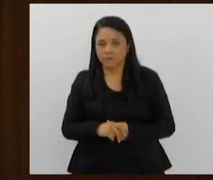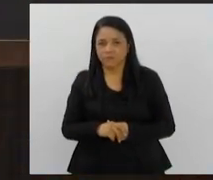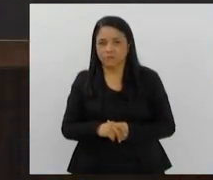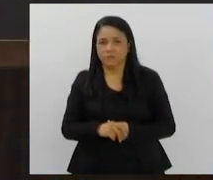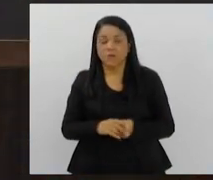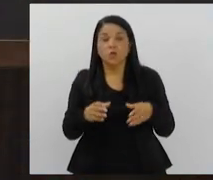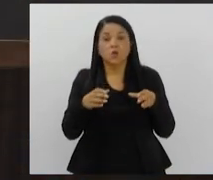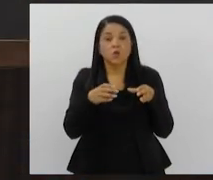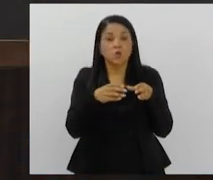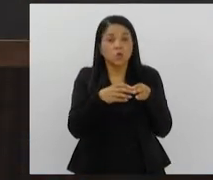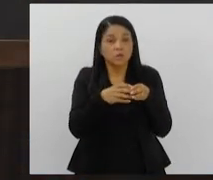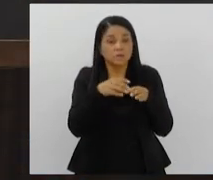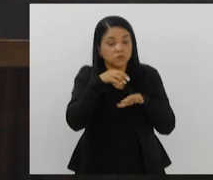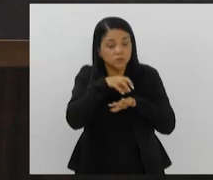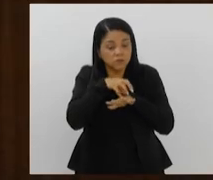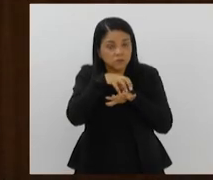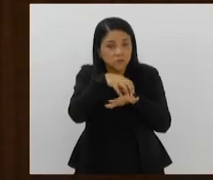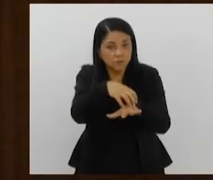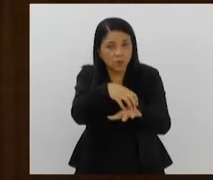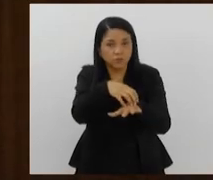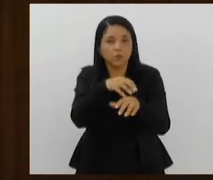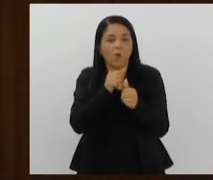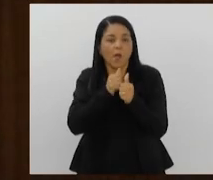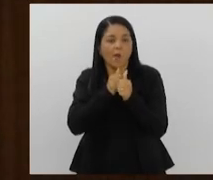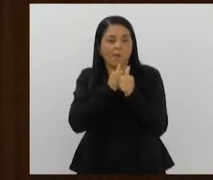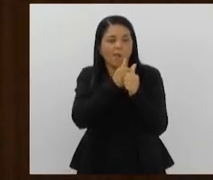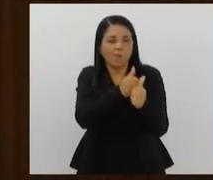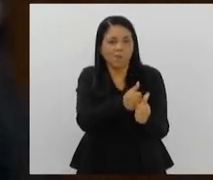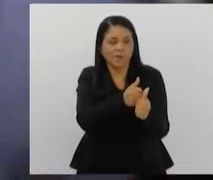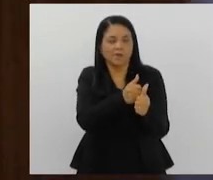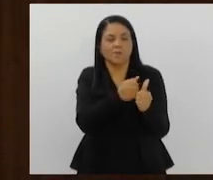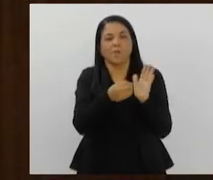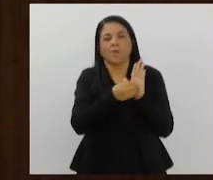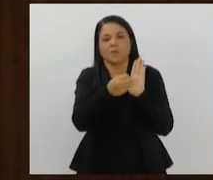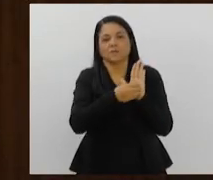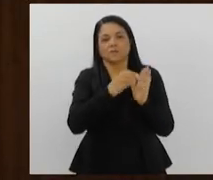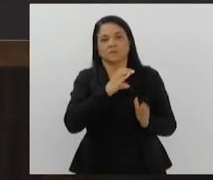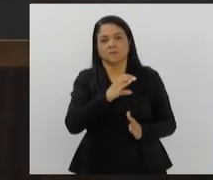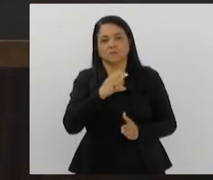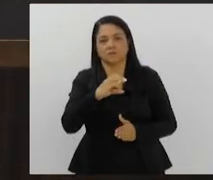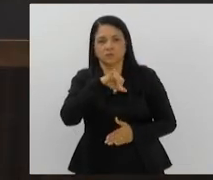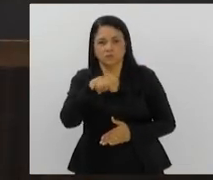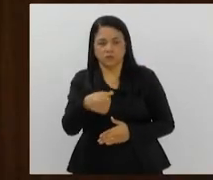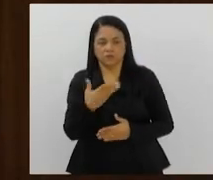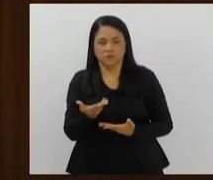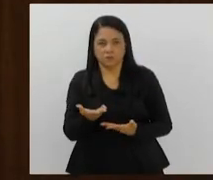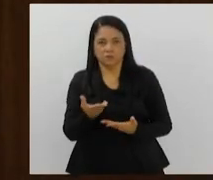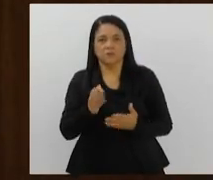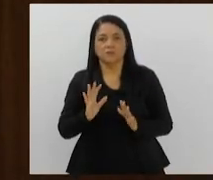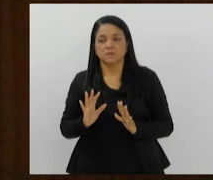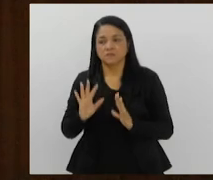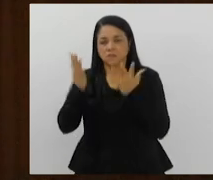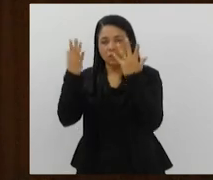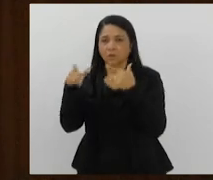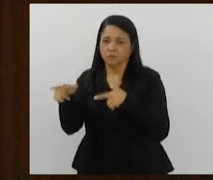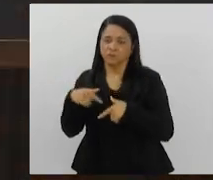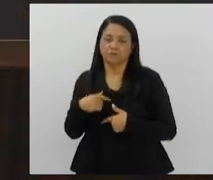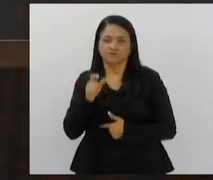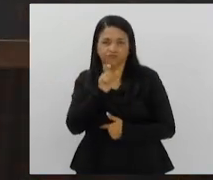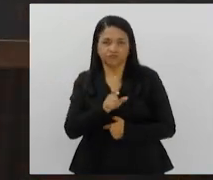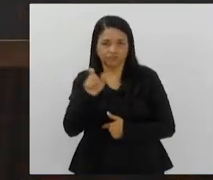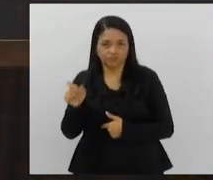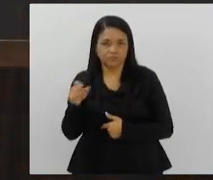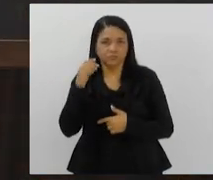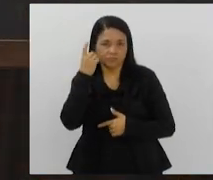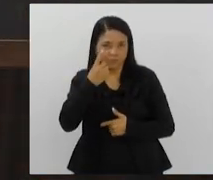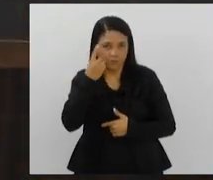Pela Comissão de Transportes. Então eu acompanho o parecer da CCJ. Obrigada. Saudando os autores.